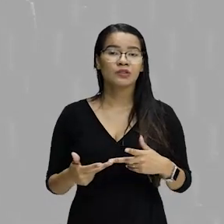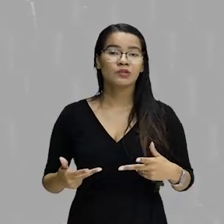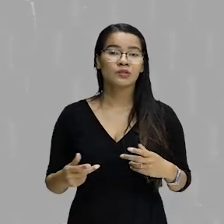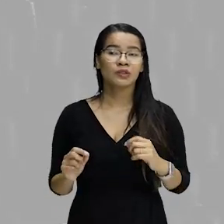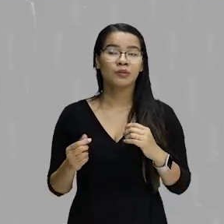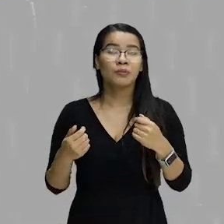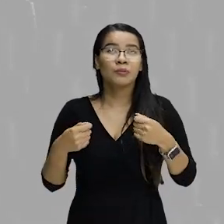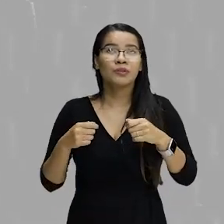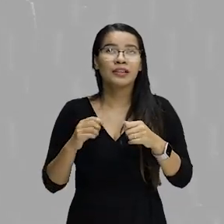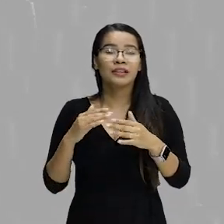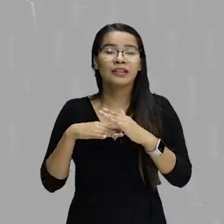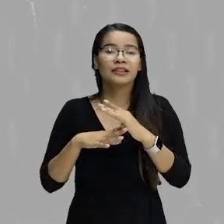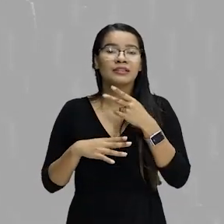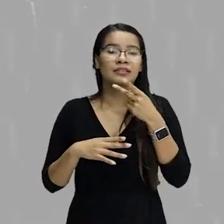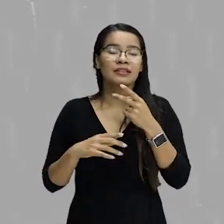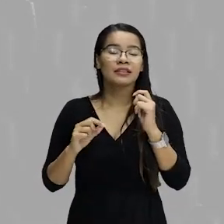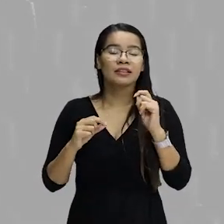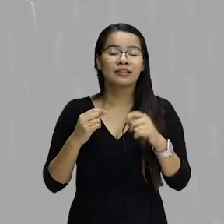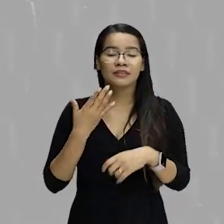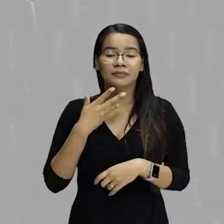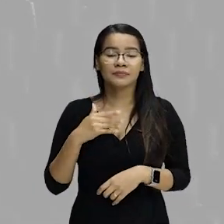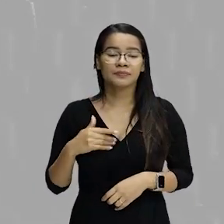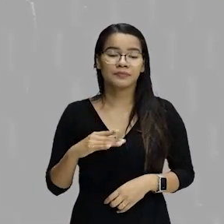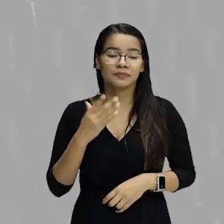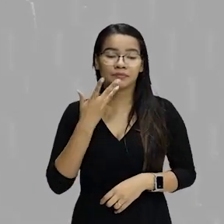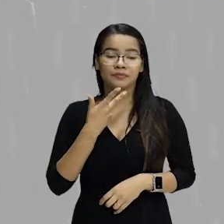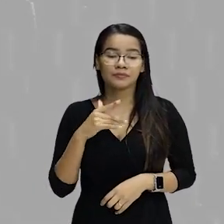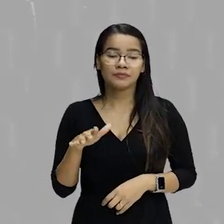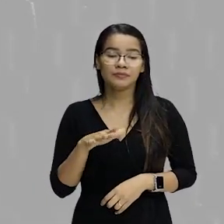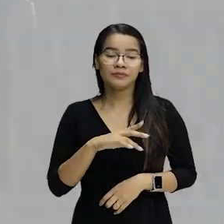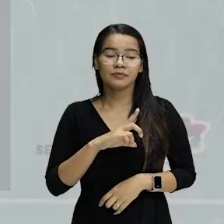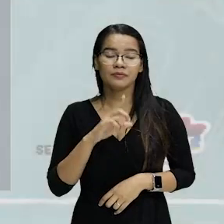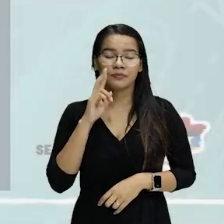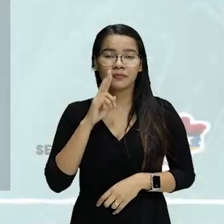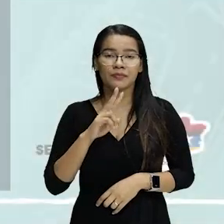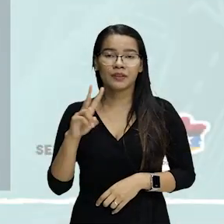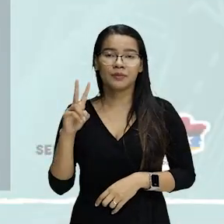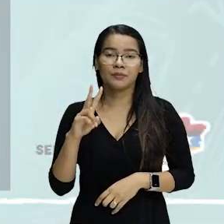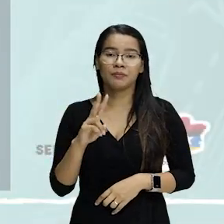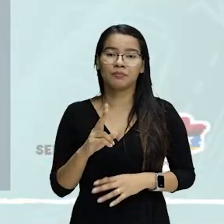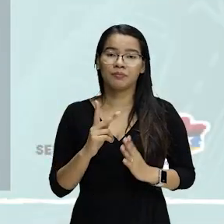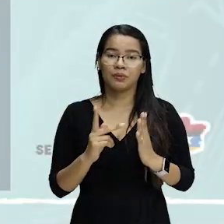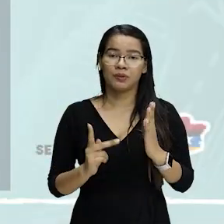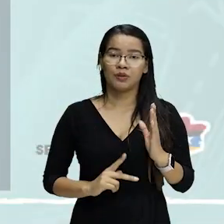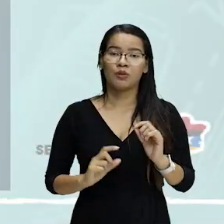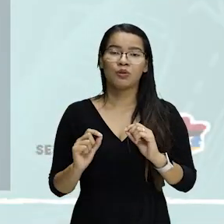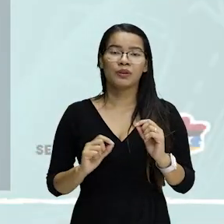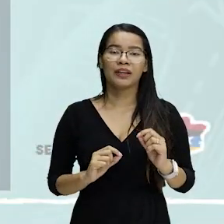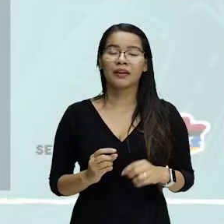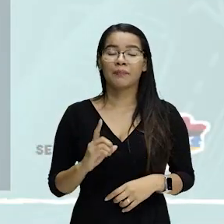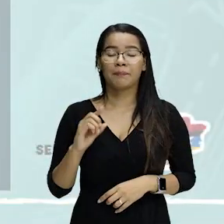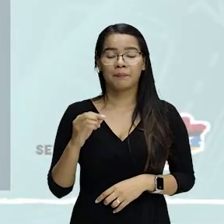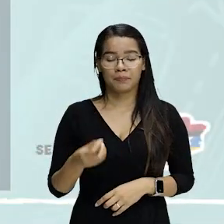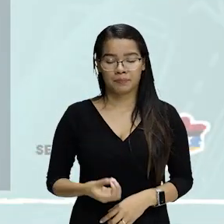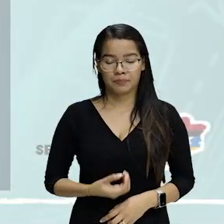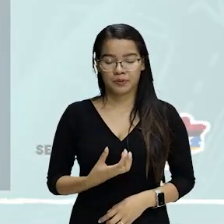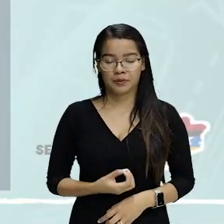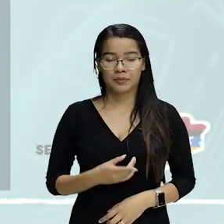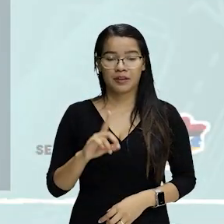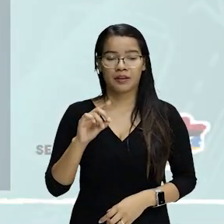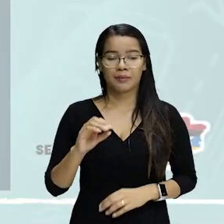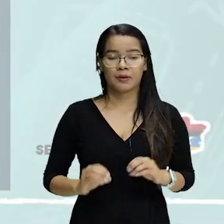as crianças têm uma visão poética, tá? Então, gente, o que é poema? Acompanha aí, ó. Poema é uma obra literária em